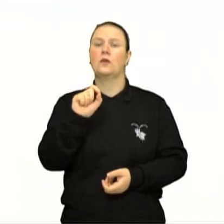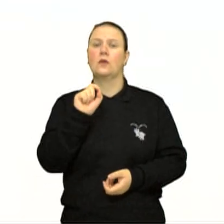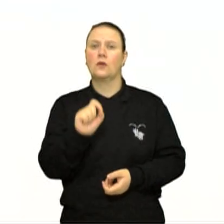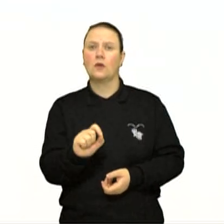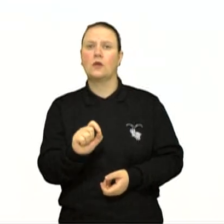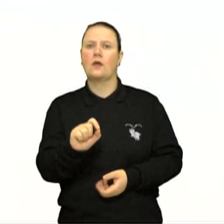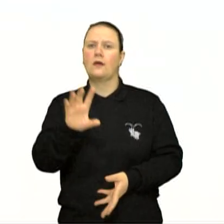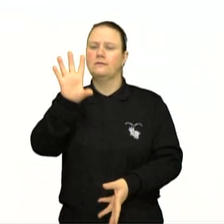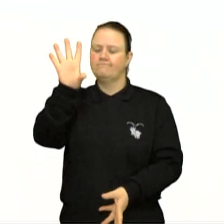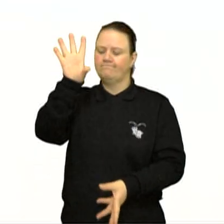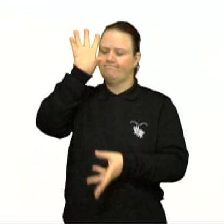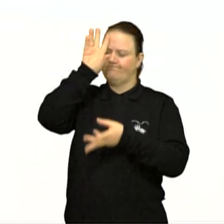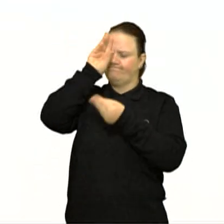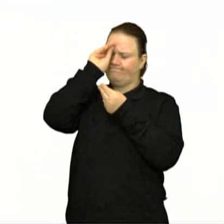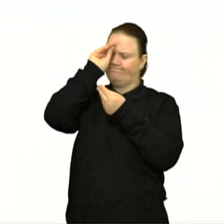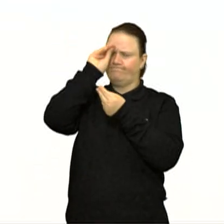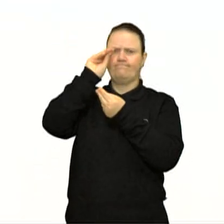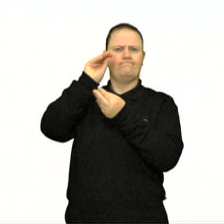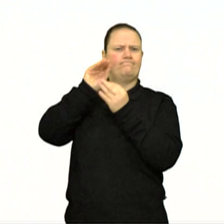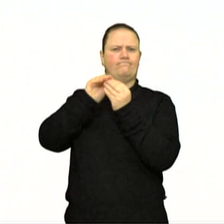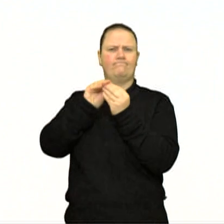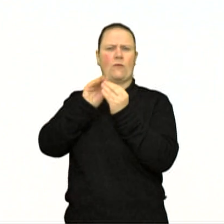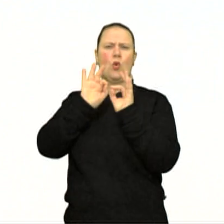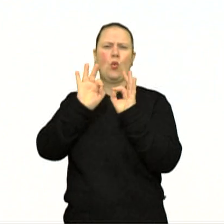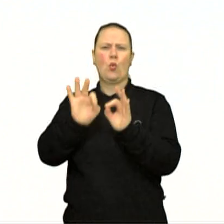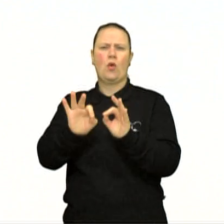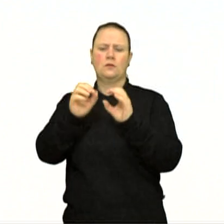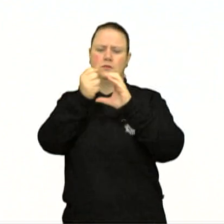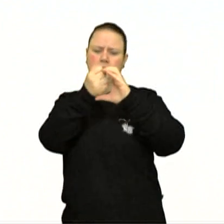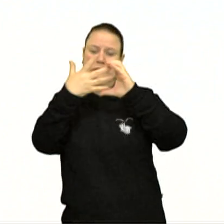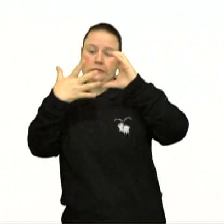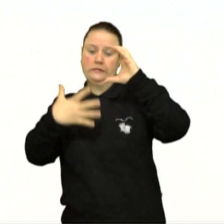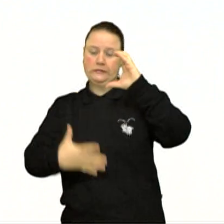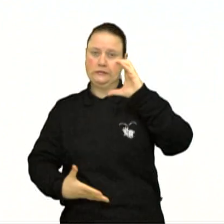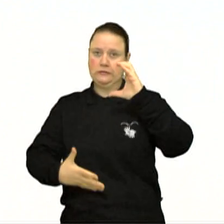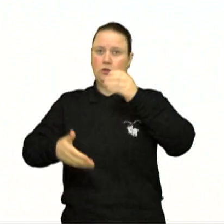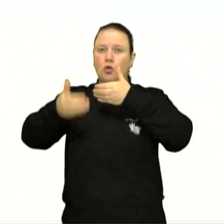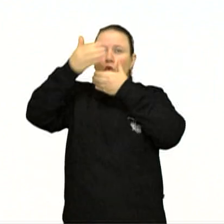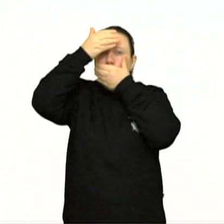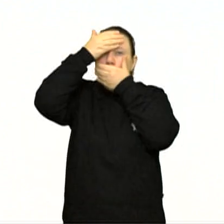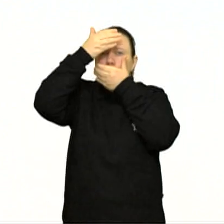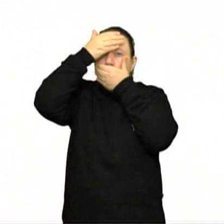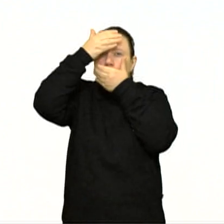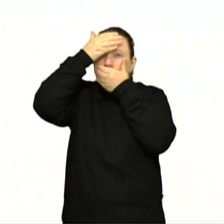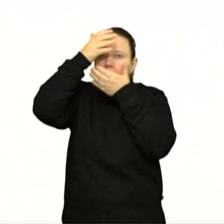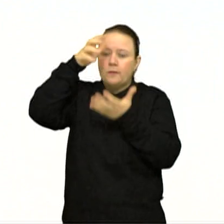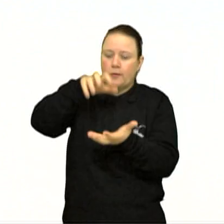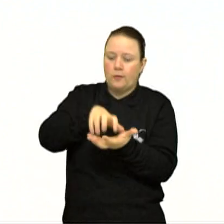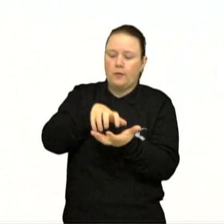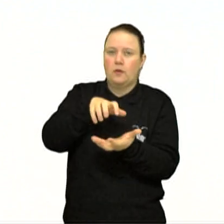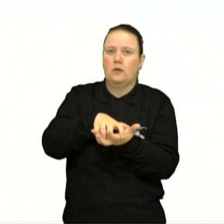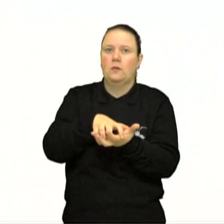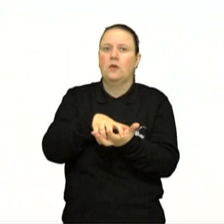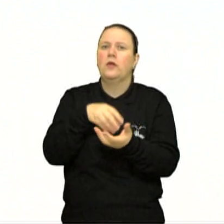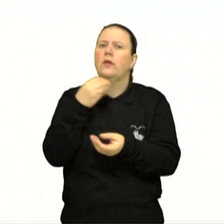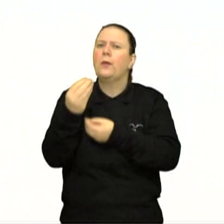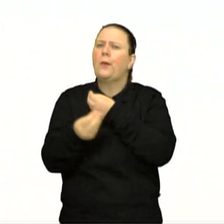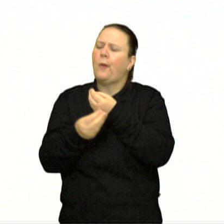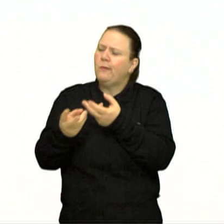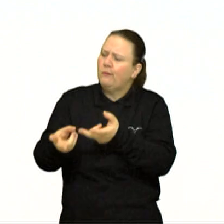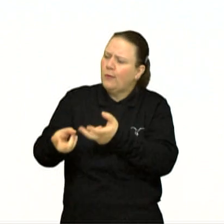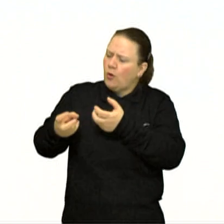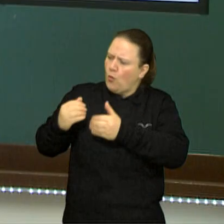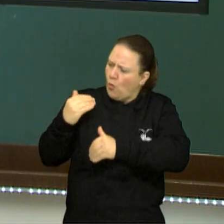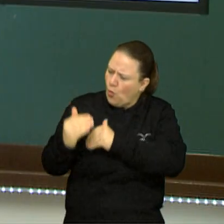vamos compreender as características do islamismo e conhecer o processo de expansão